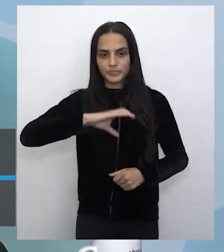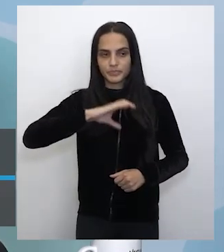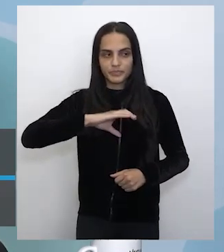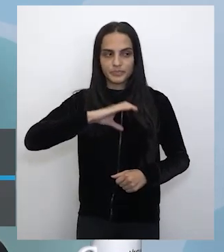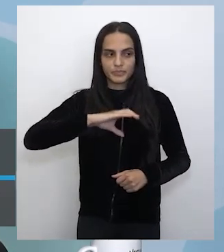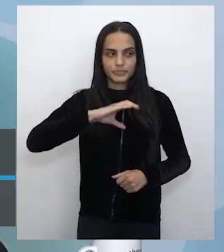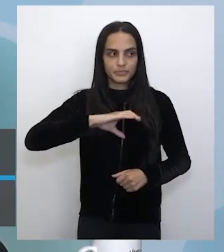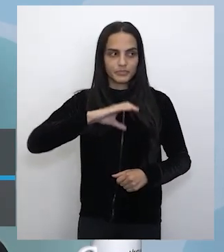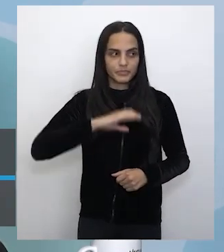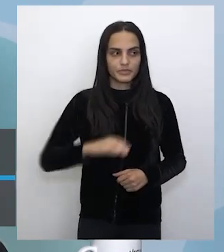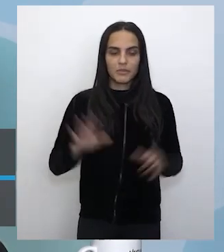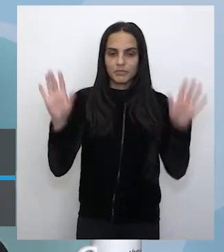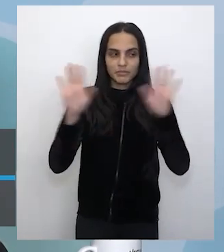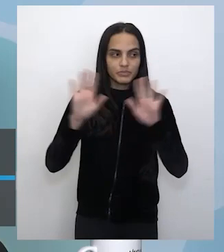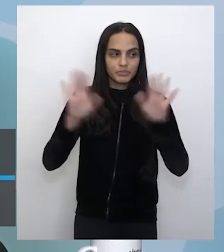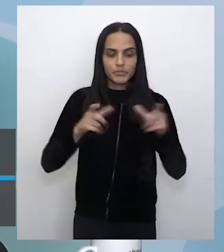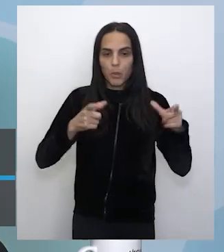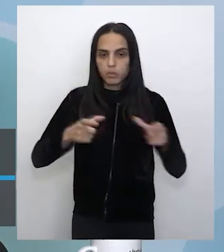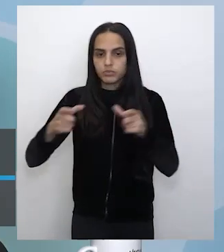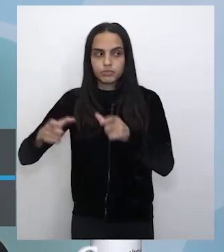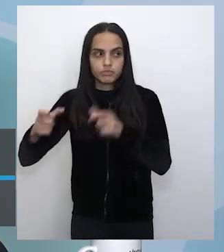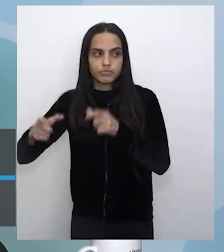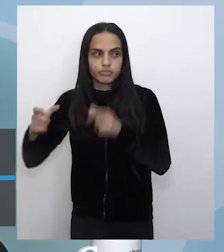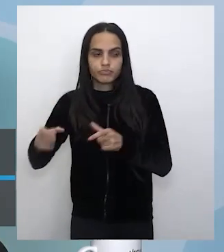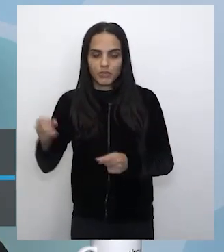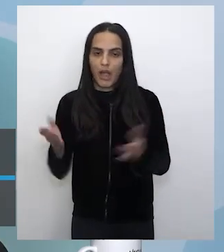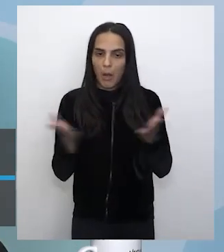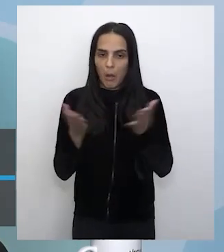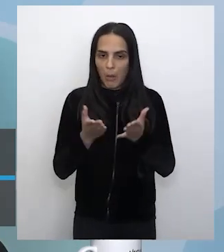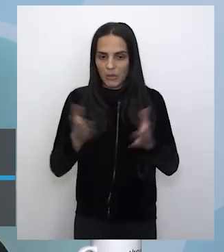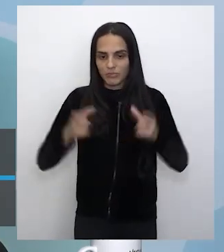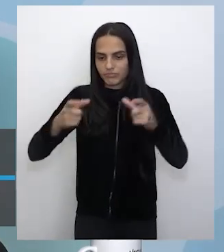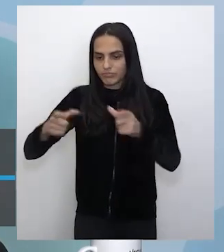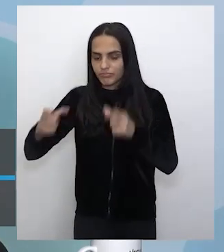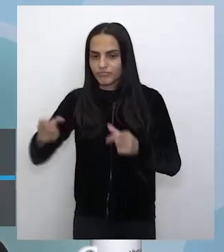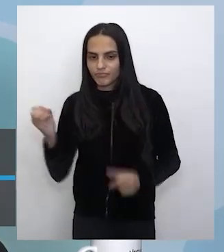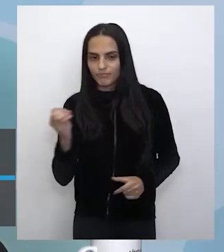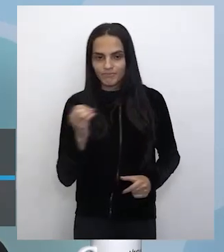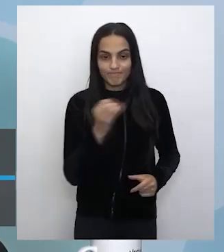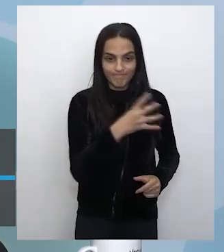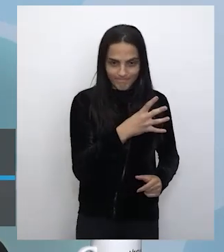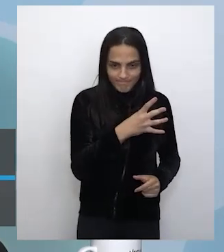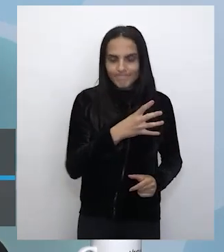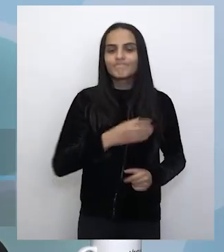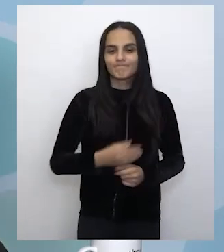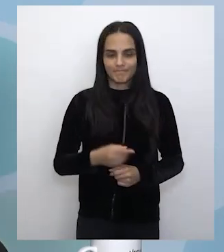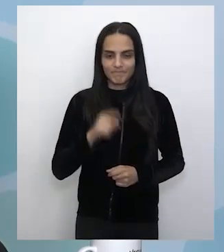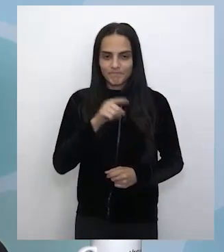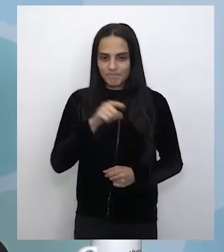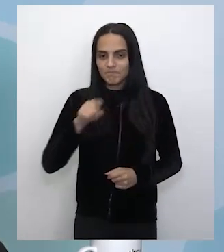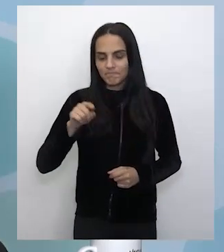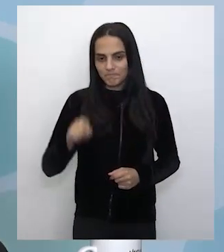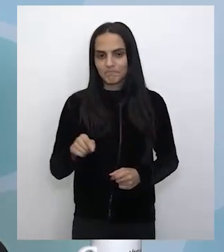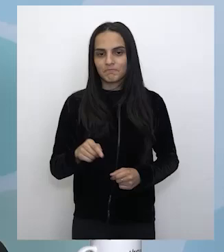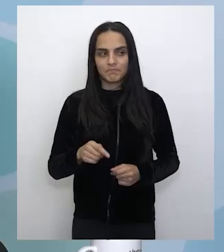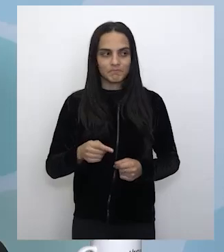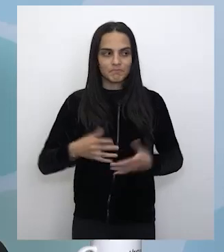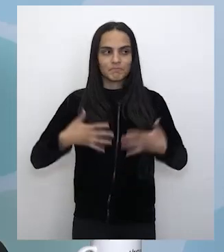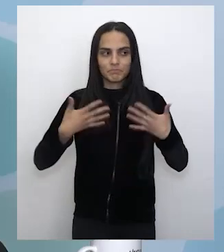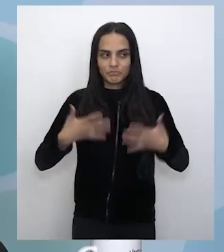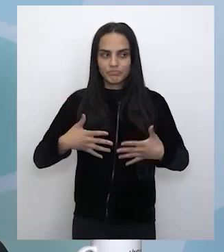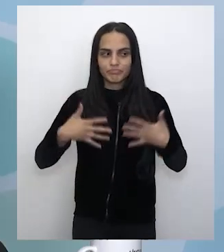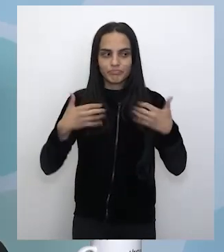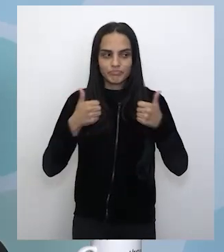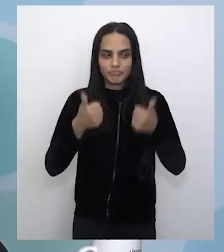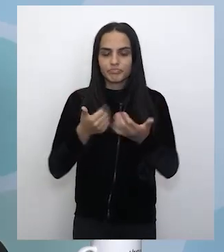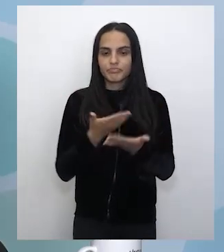dos estúdios antigos, porque nas próximas aulas serão estúdios novos aqui para vocês. Vocês merecem também aulas espetaculares, aulas novíssimas aqui.